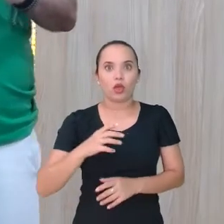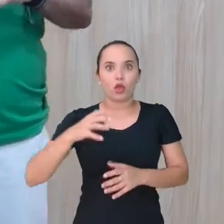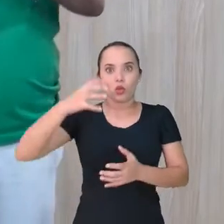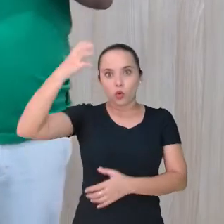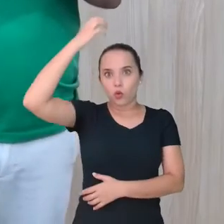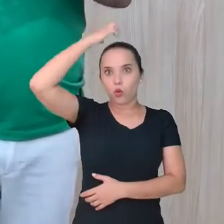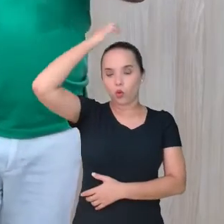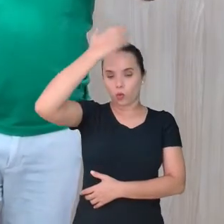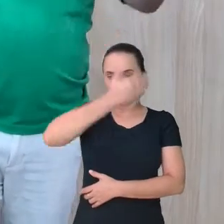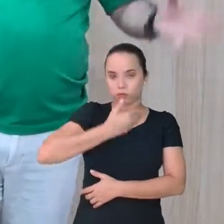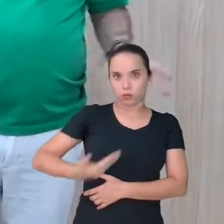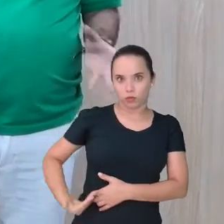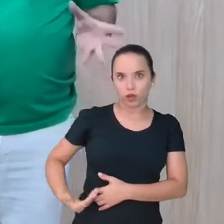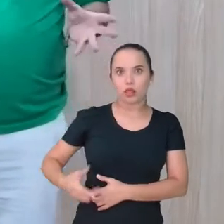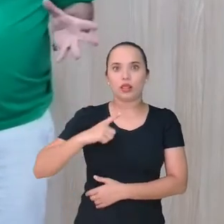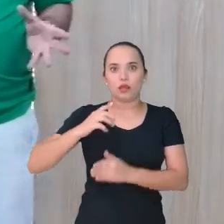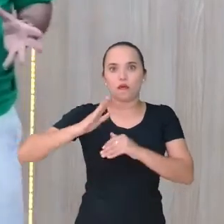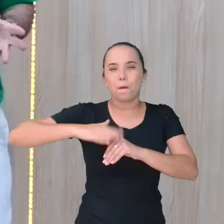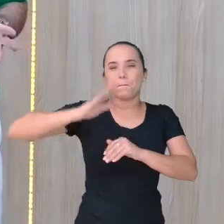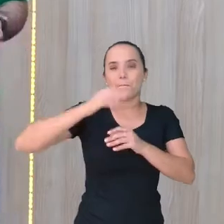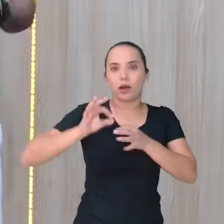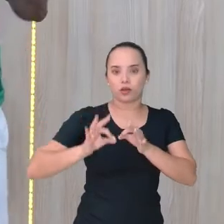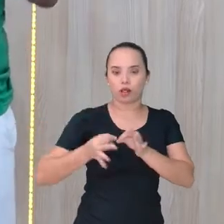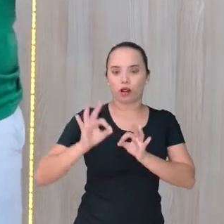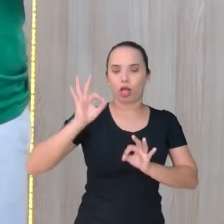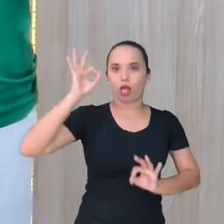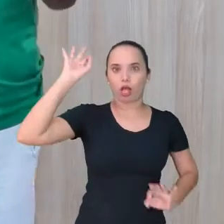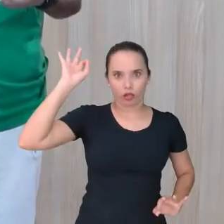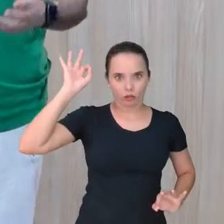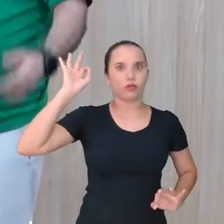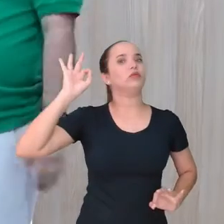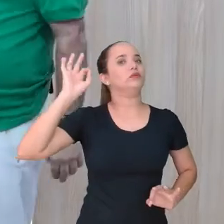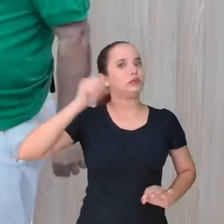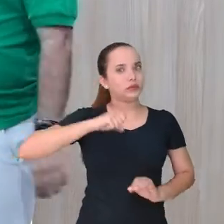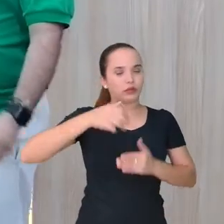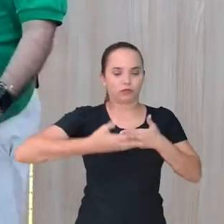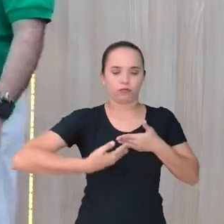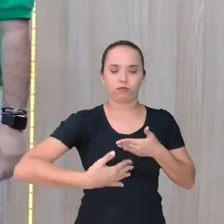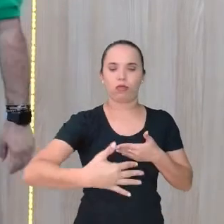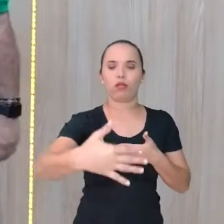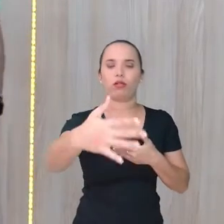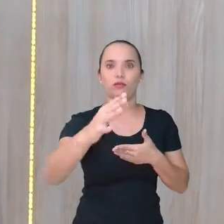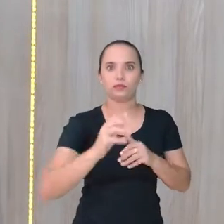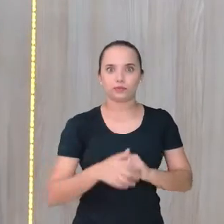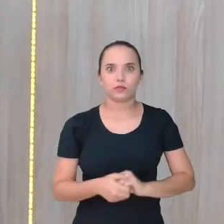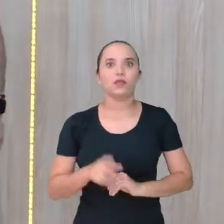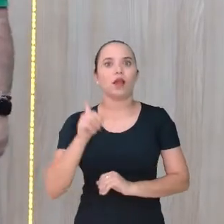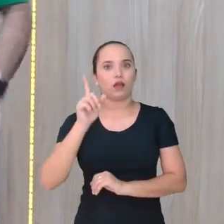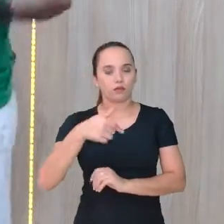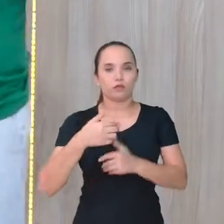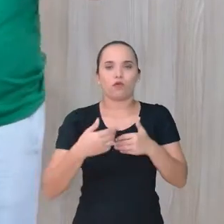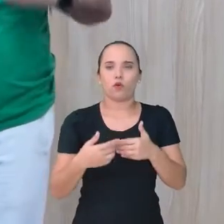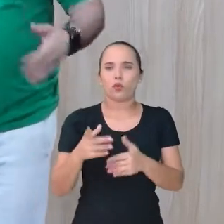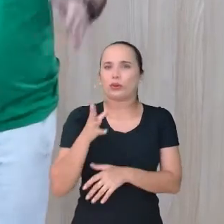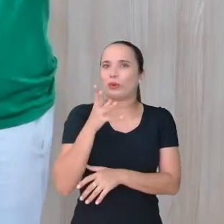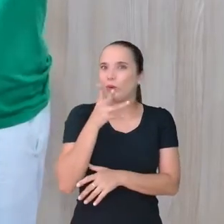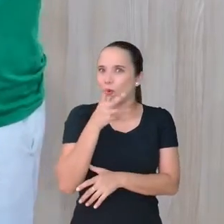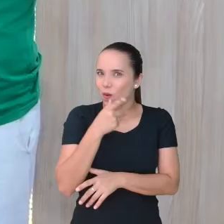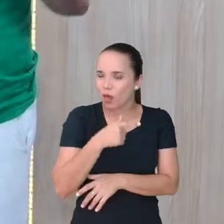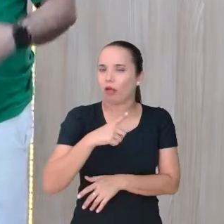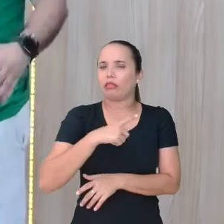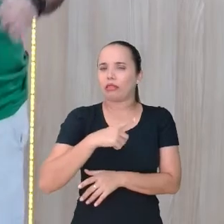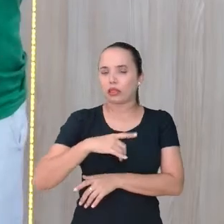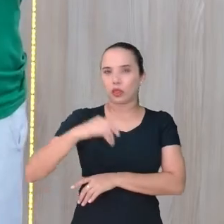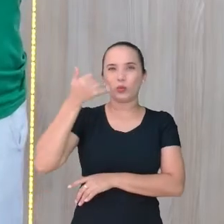foi aquele que teve a maior duração. Foi um reino ali relativamente duradouro, né? Teve uma